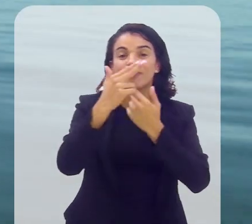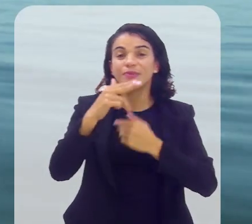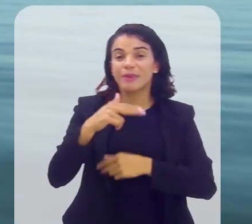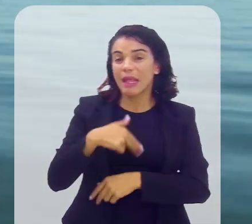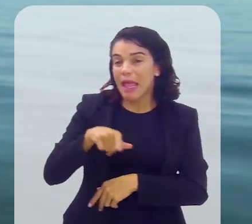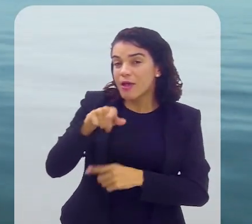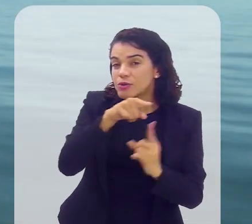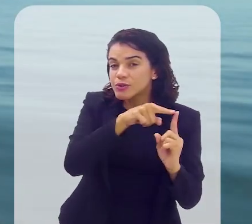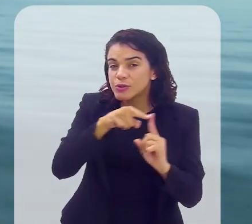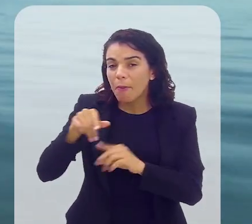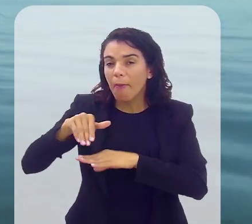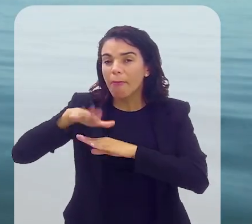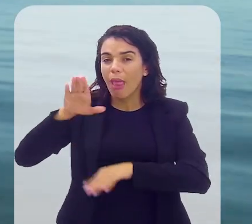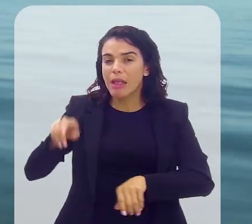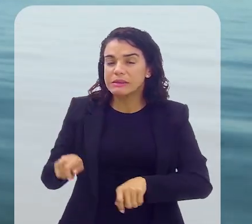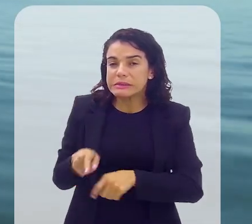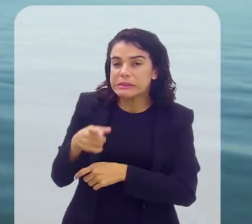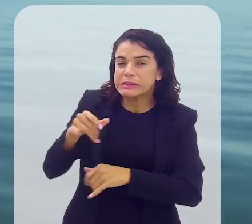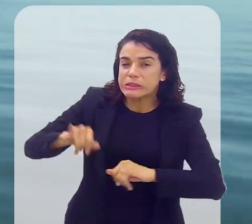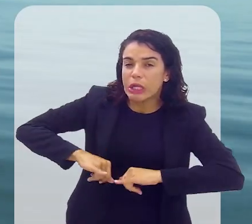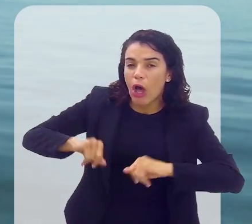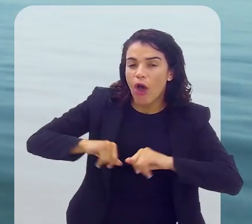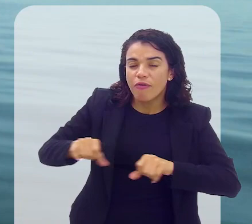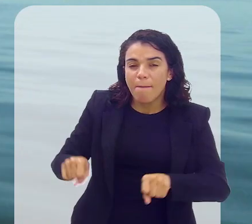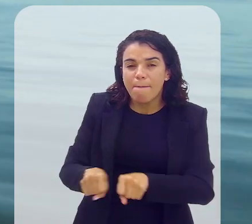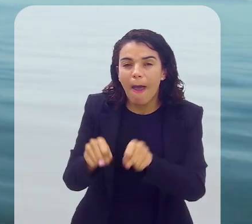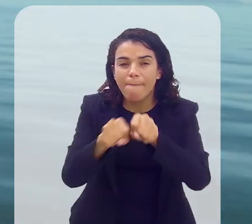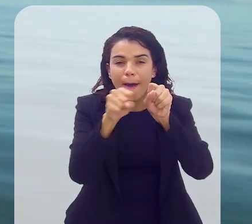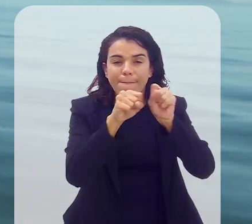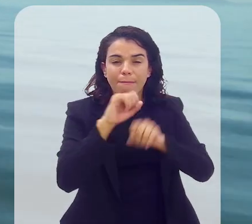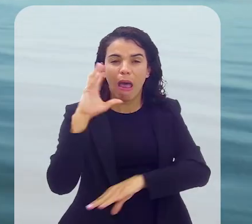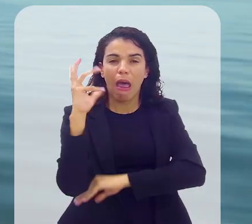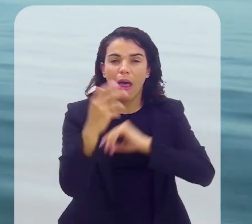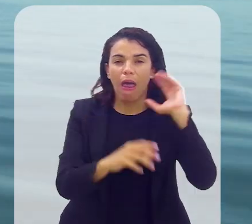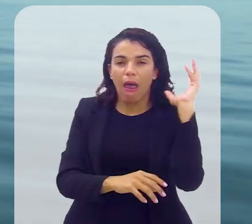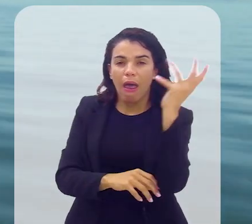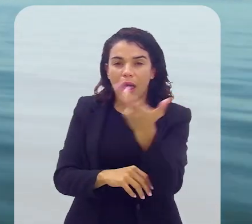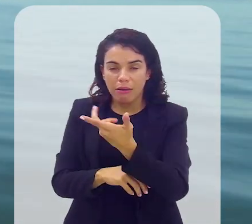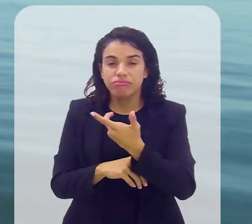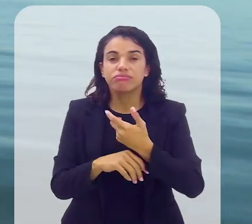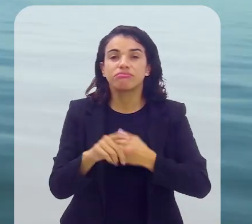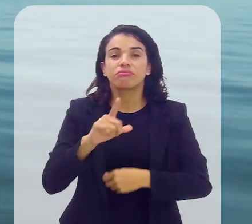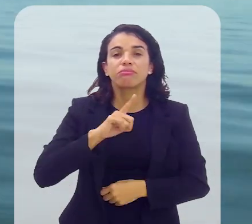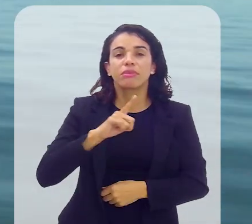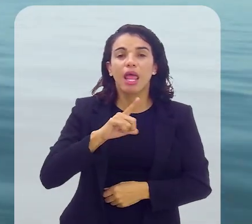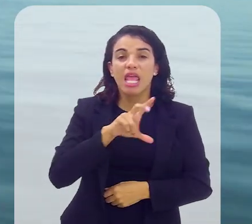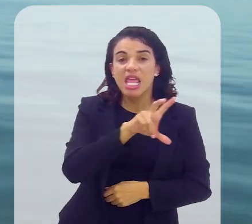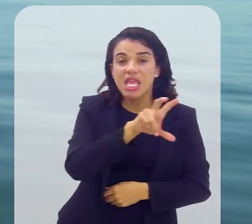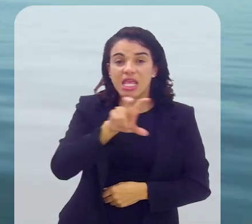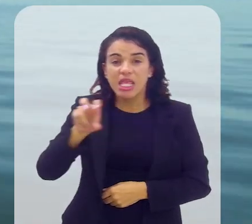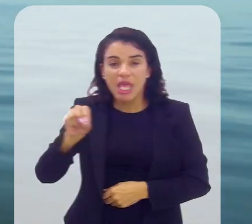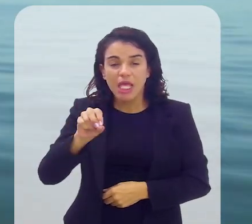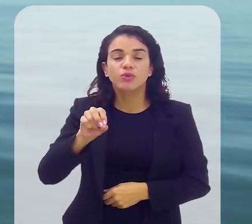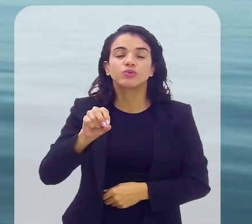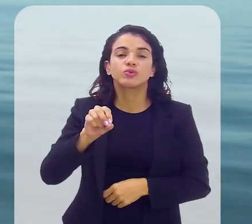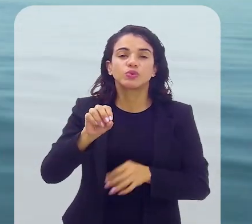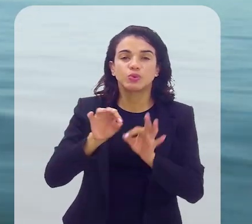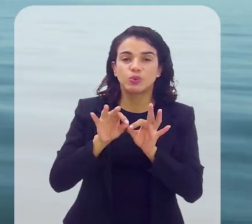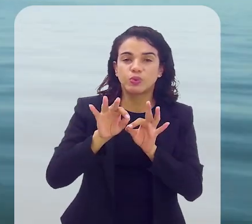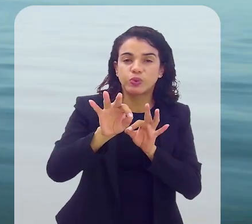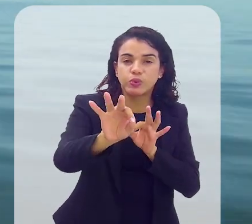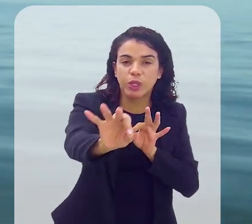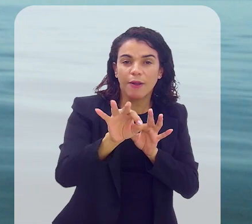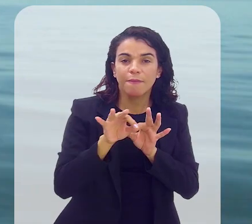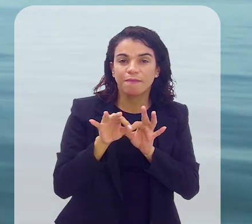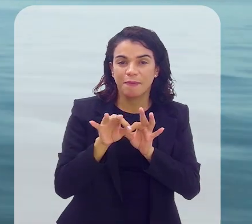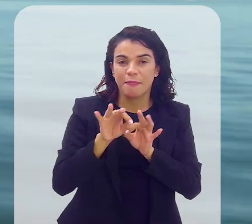espécies que mais tem sofrido com a degradação ambiental é o boto cinza. A maior população registrada habita justamente os 500